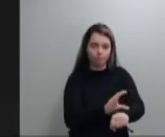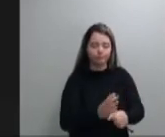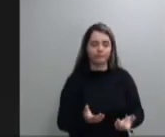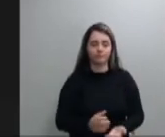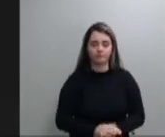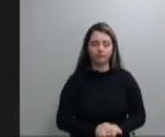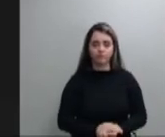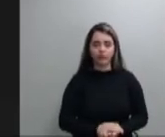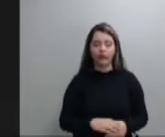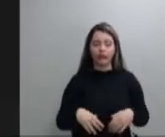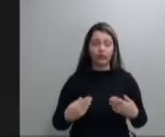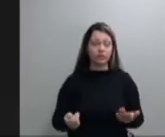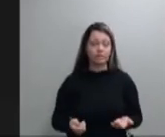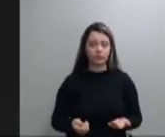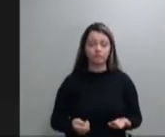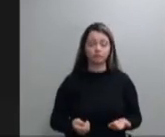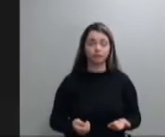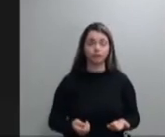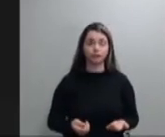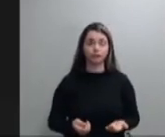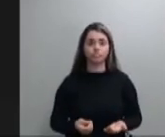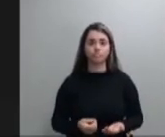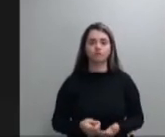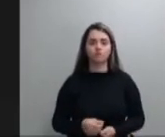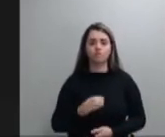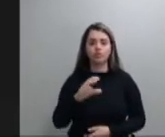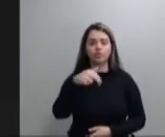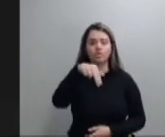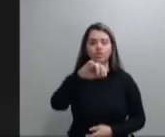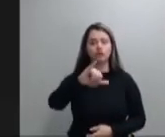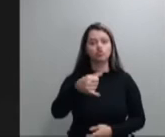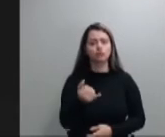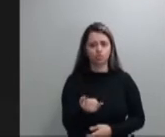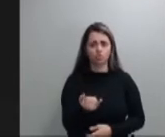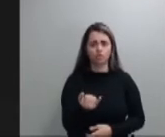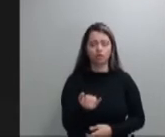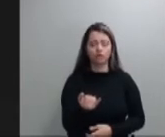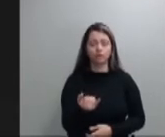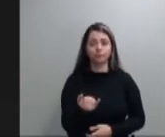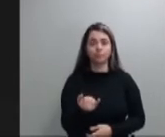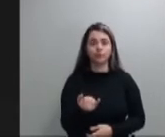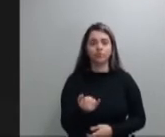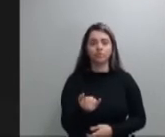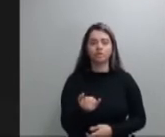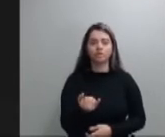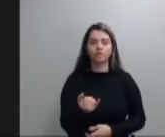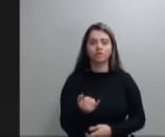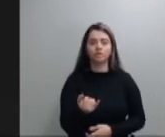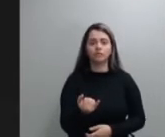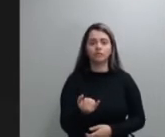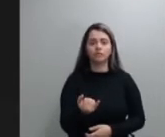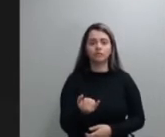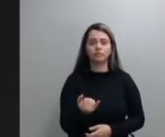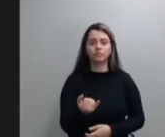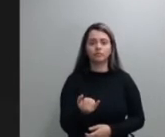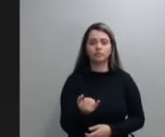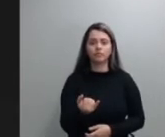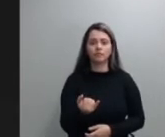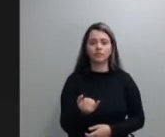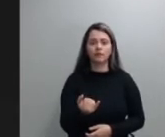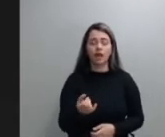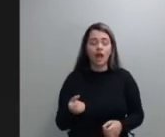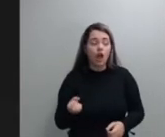fixação de marco temporal pelo CNJ no atual estágio do certame ocasionaria por certo inovação